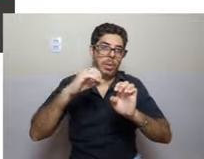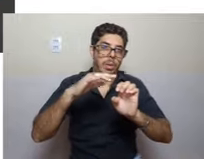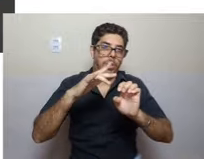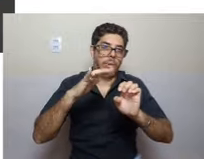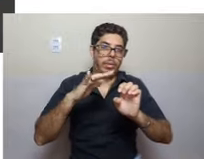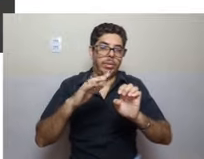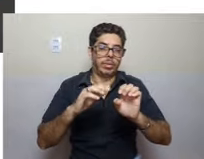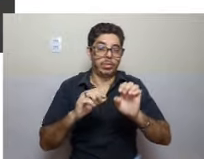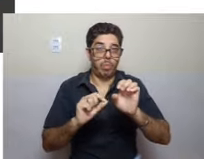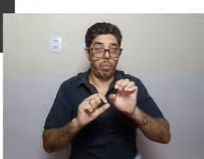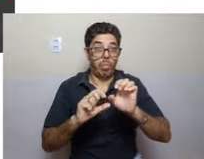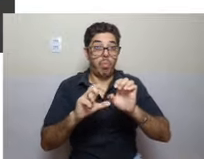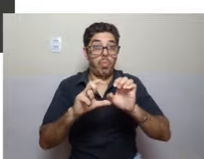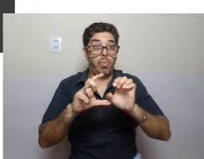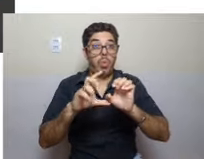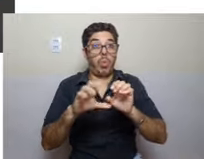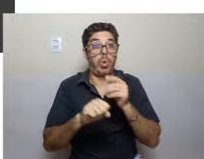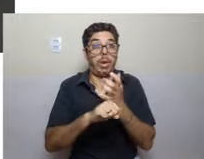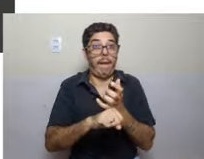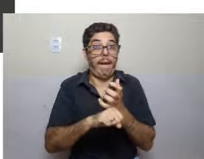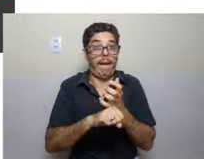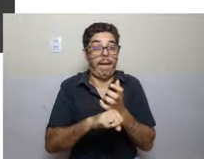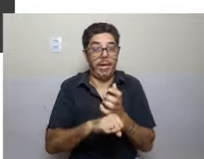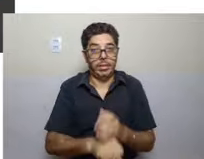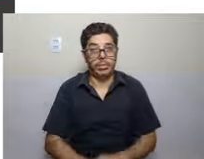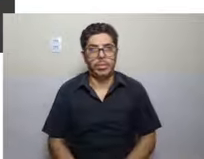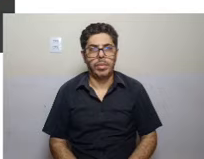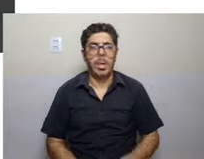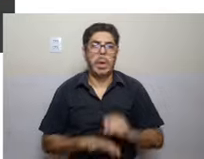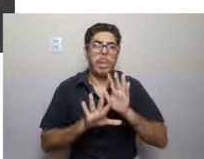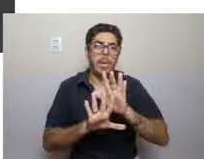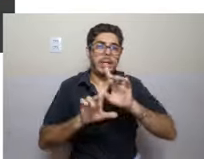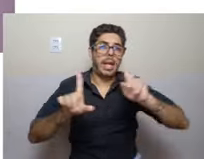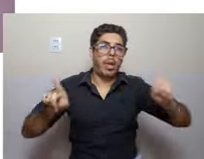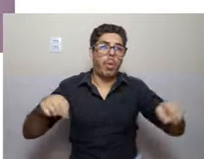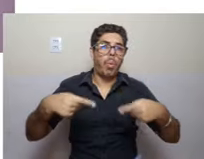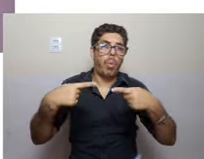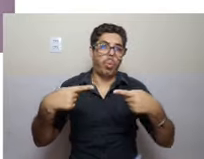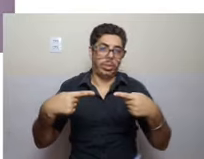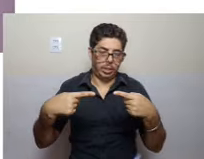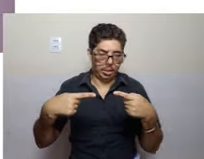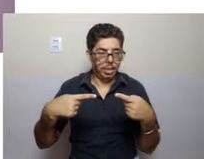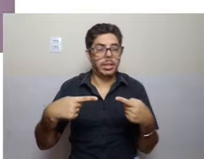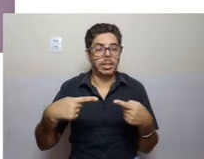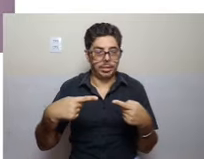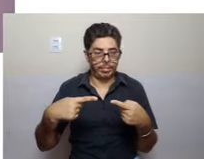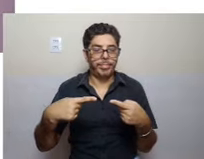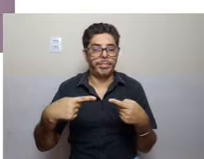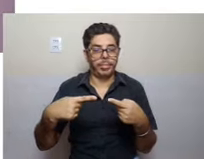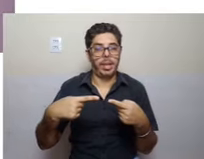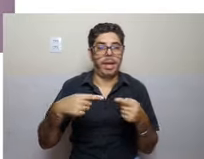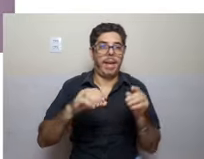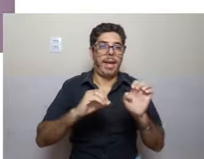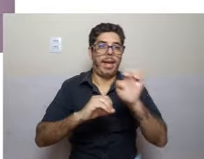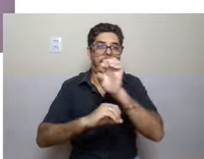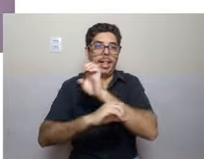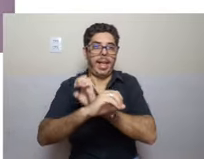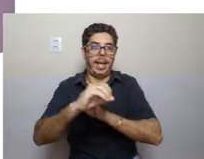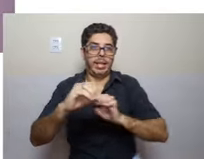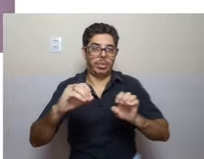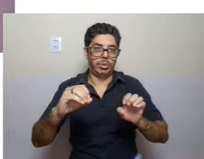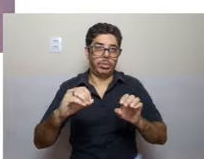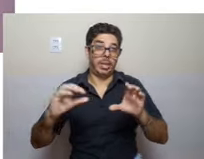da corrente é tomado como sendo o oposto do movimento dos elétrons. Então, lembre-se sempre que quando uma